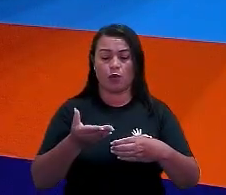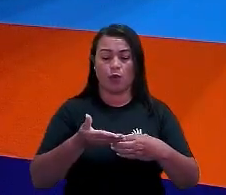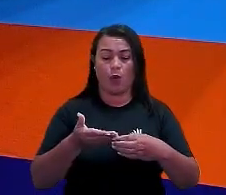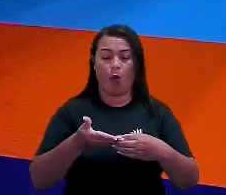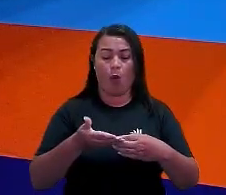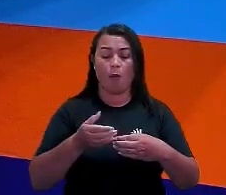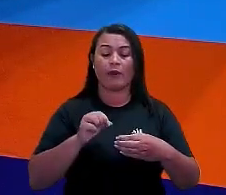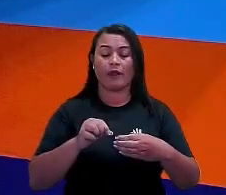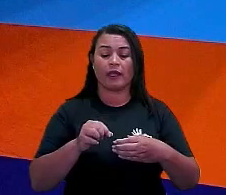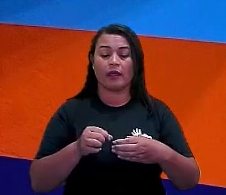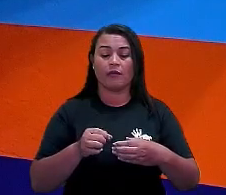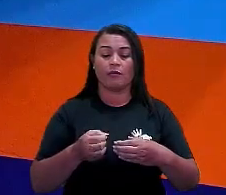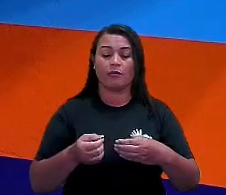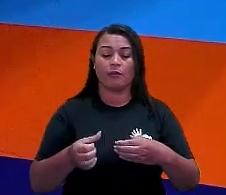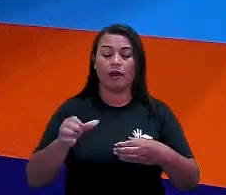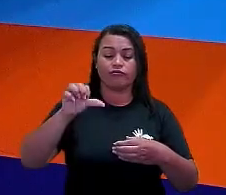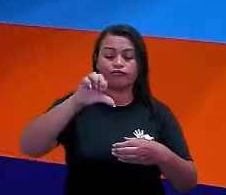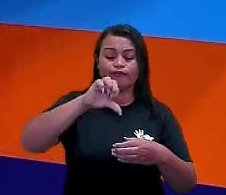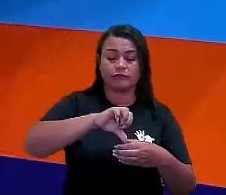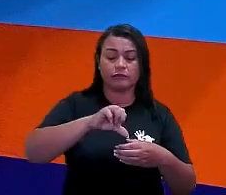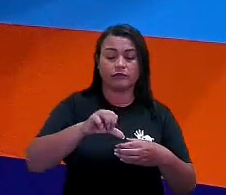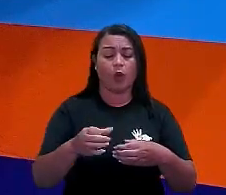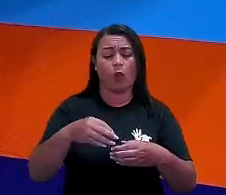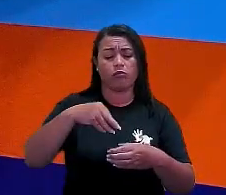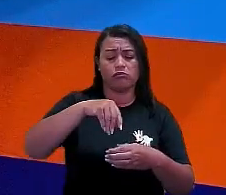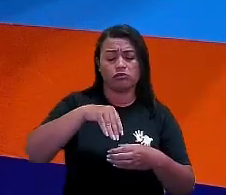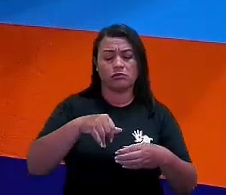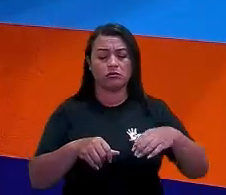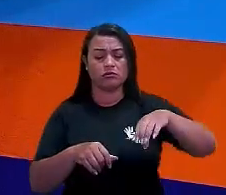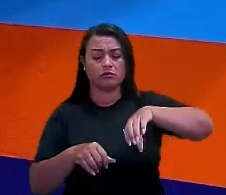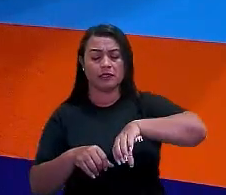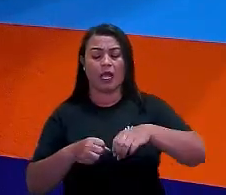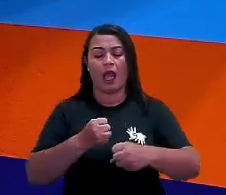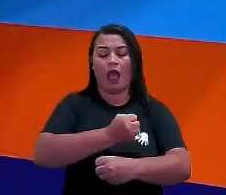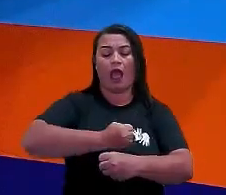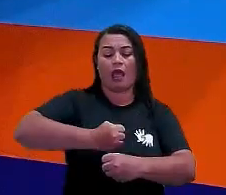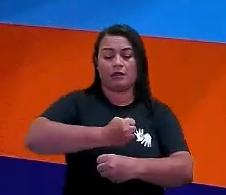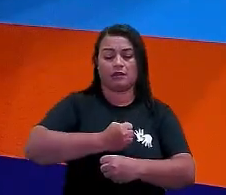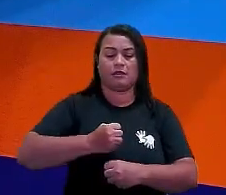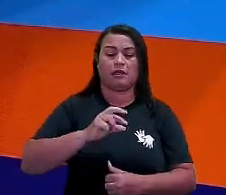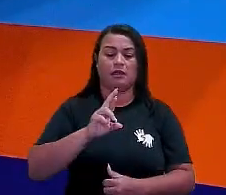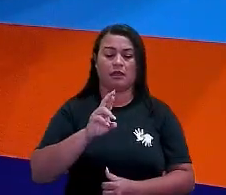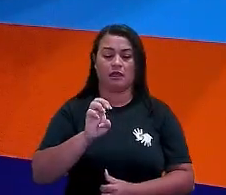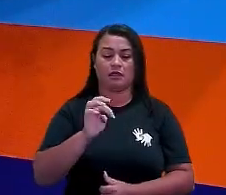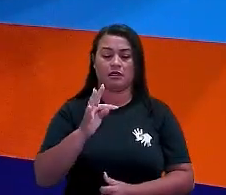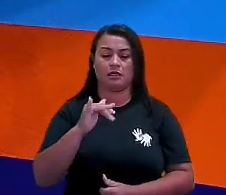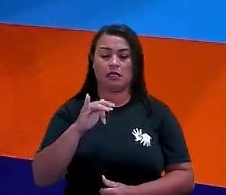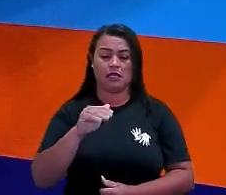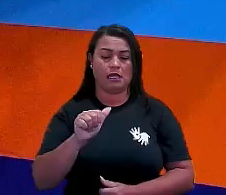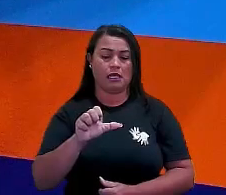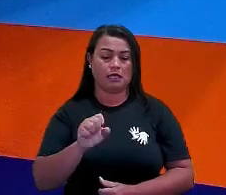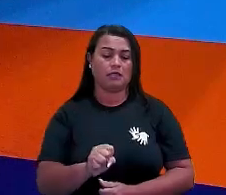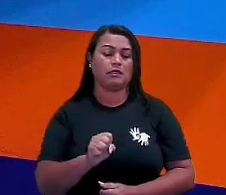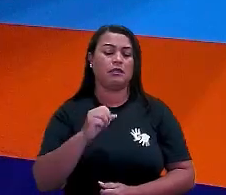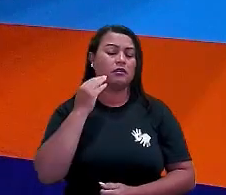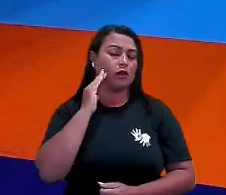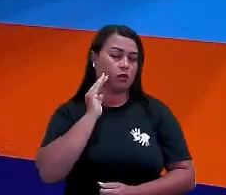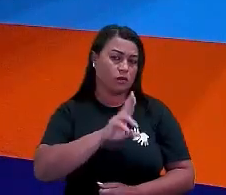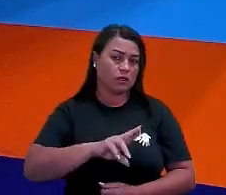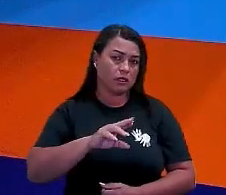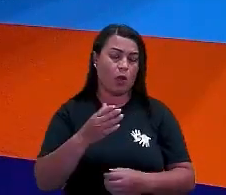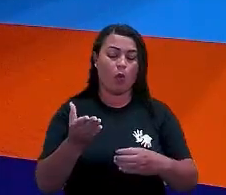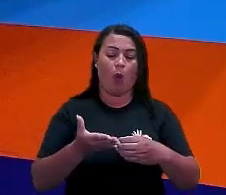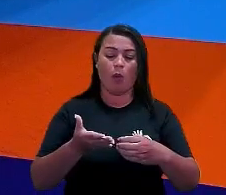usa esses copos de medida justamente para fazer as receitas, né? Porque aí já está a indicação da receita, a gente só usa